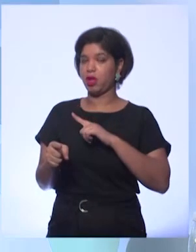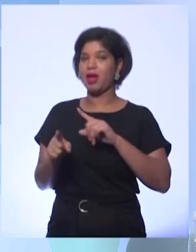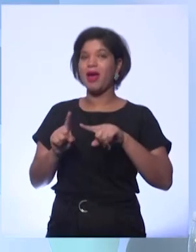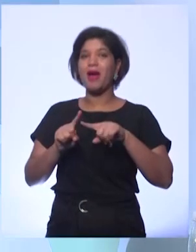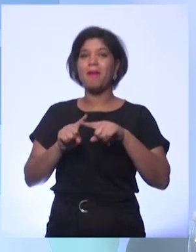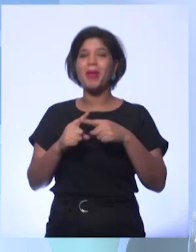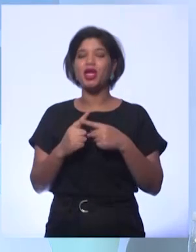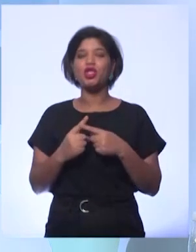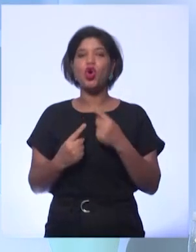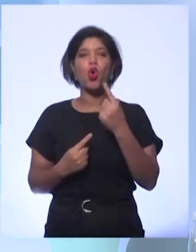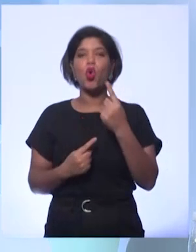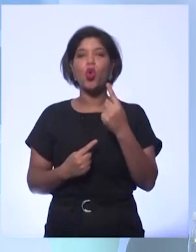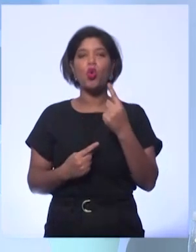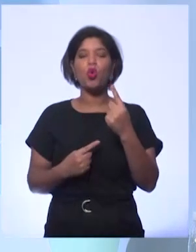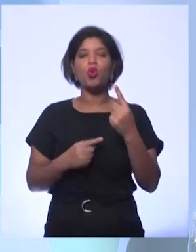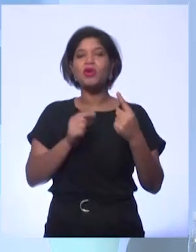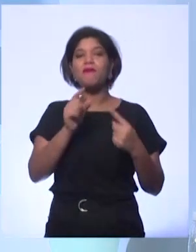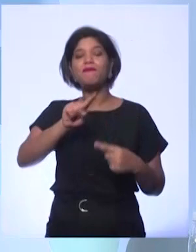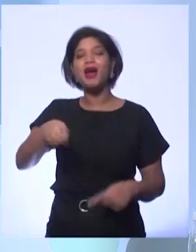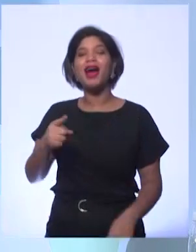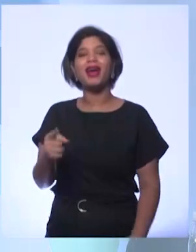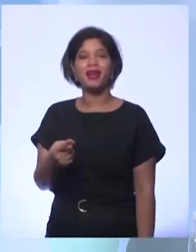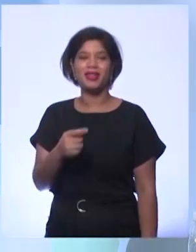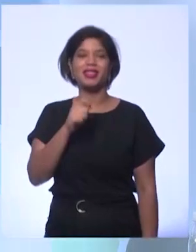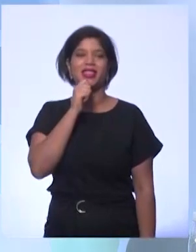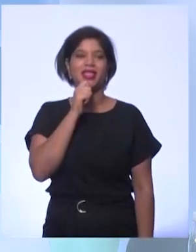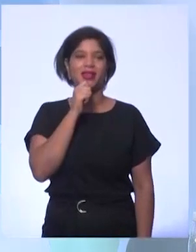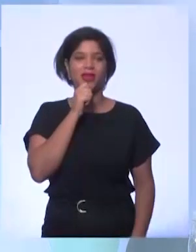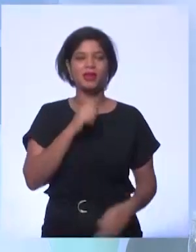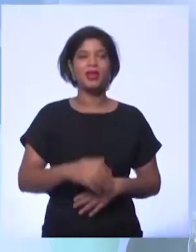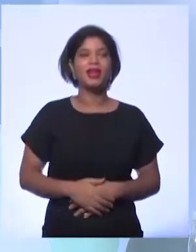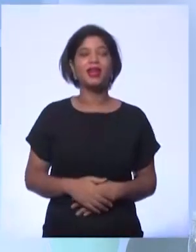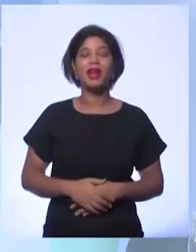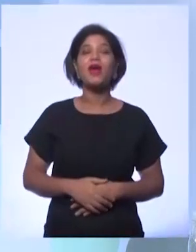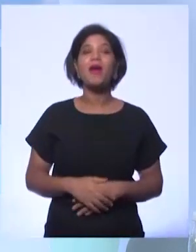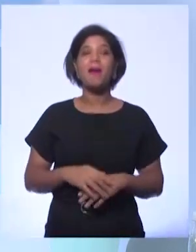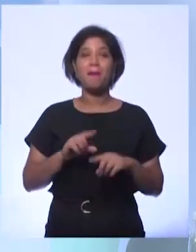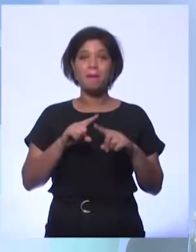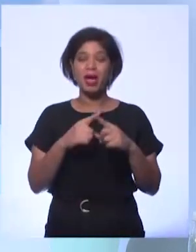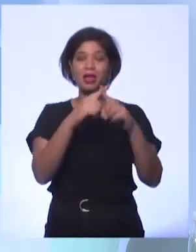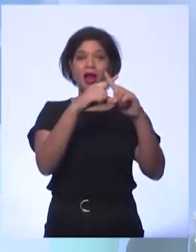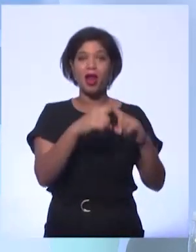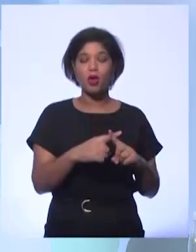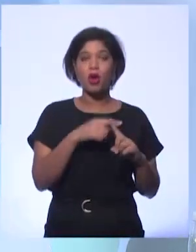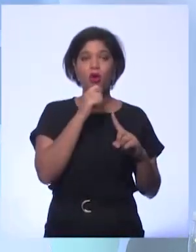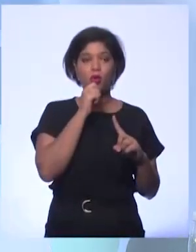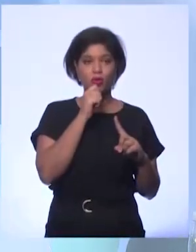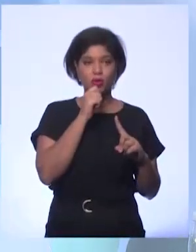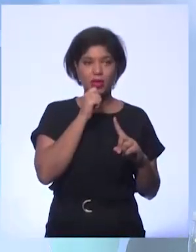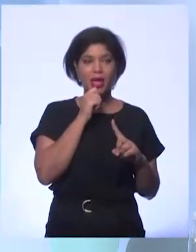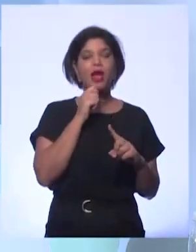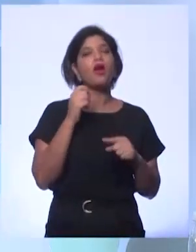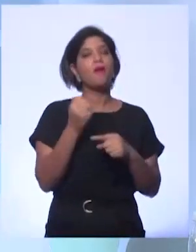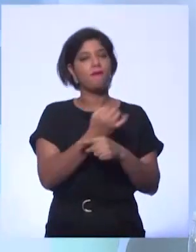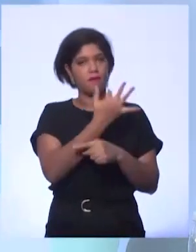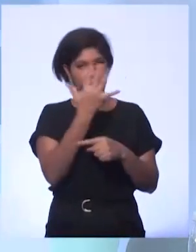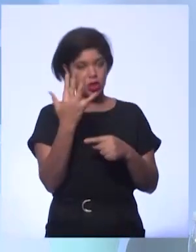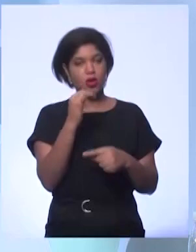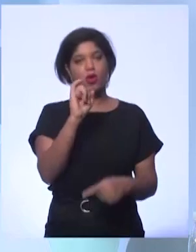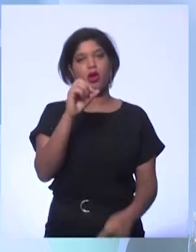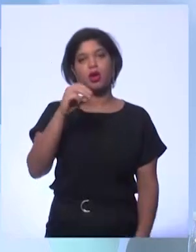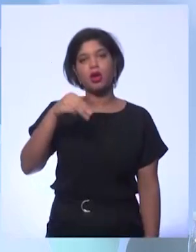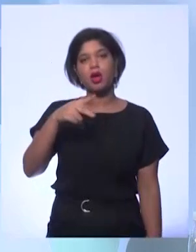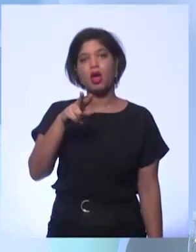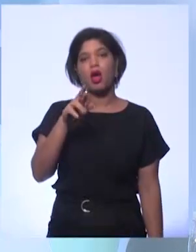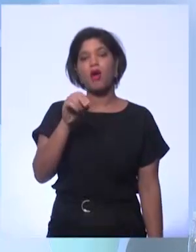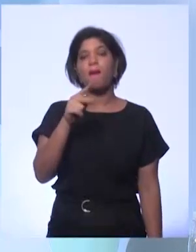inteiro. Ah, então toda vez que o número de cima for maior que o de baixo, mas não é da tabuada do de baixo, chama fração imprópria. E na